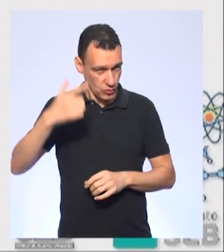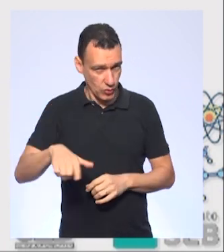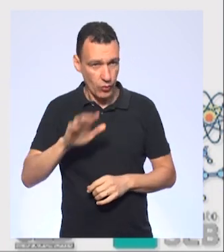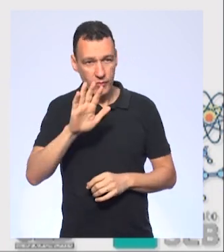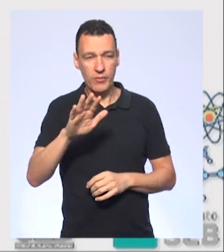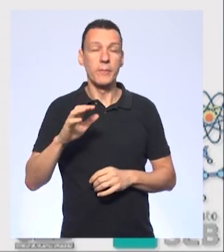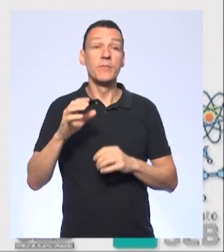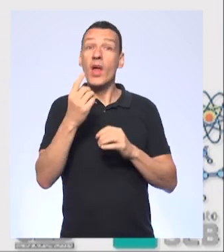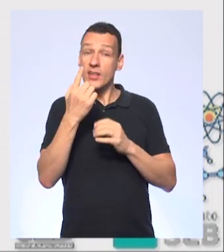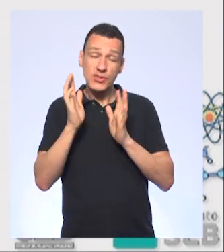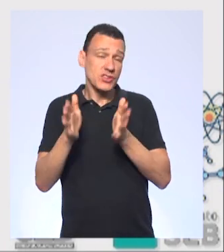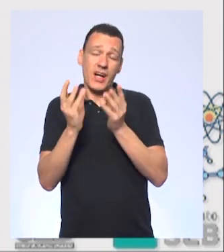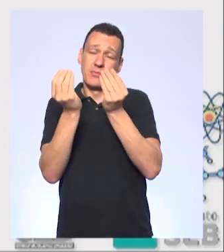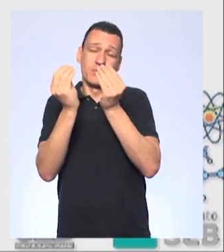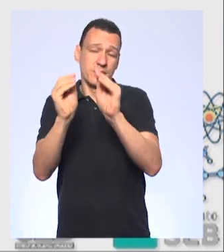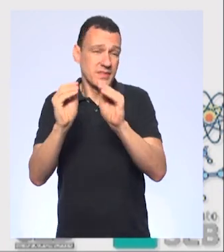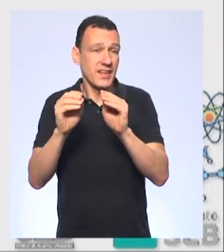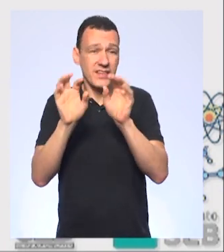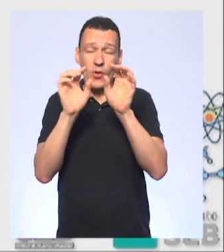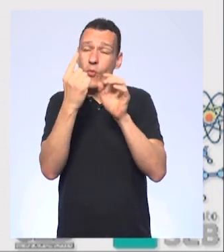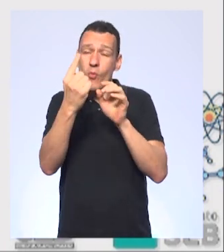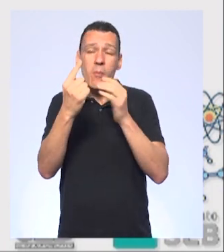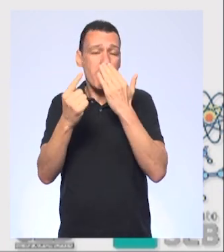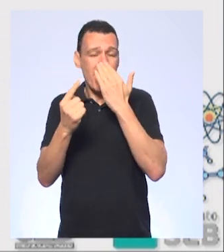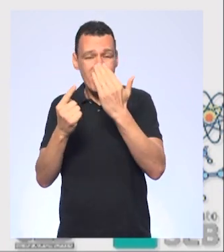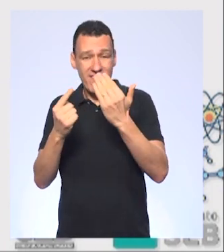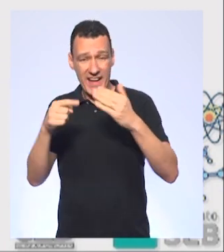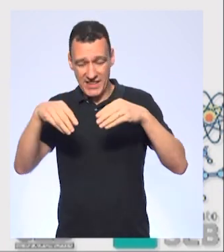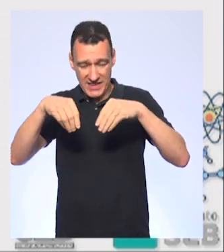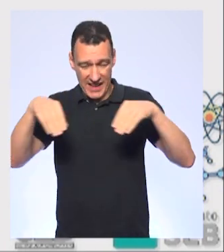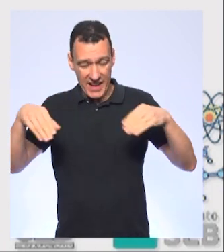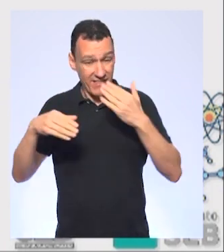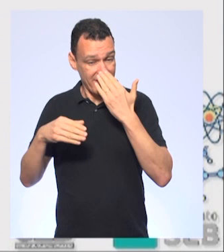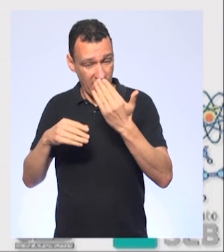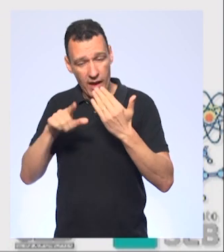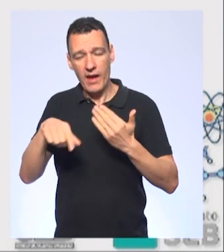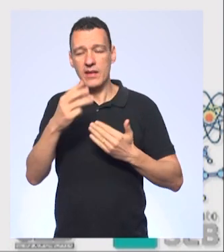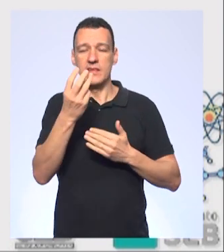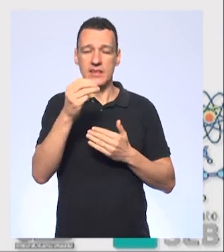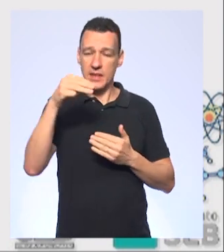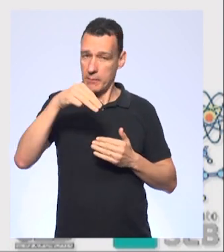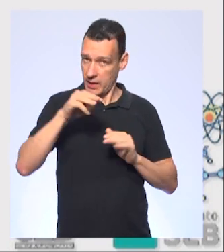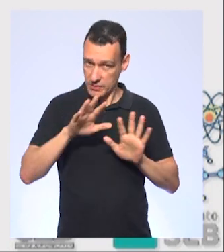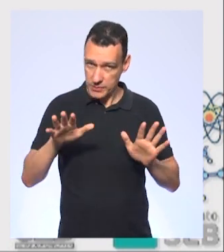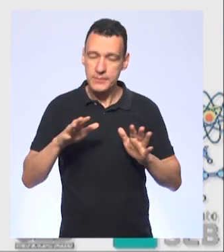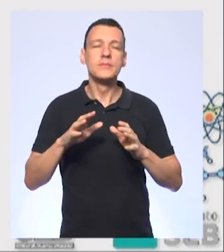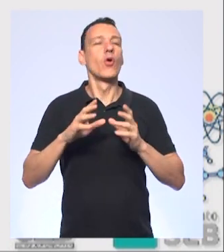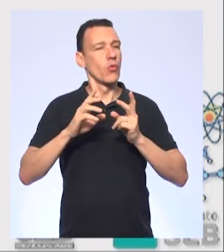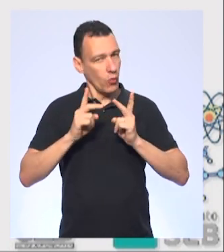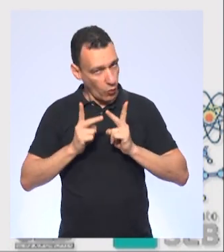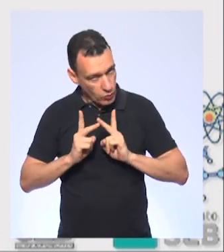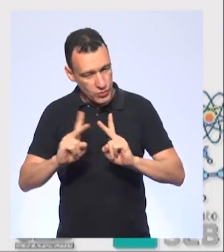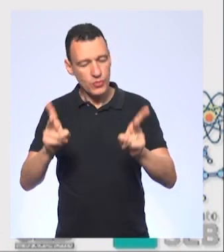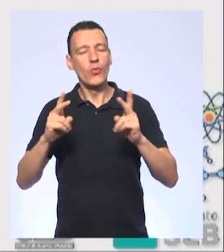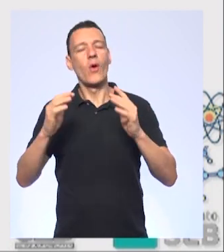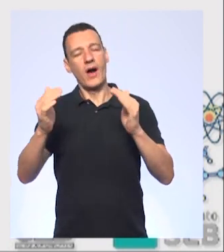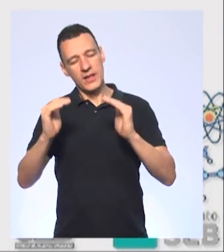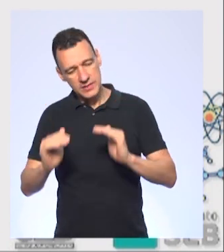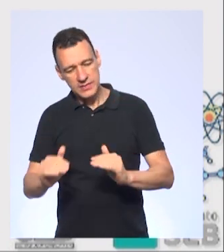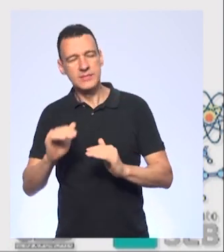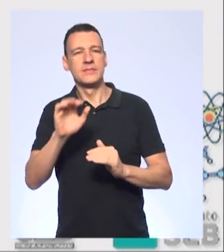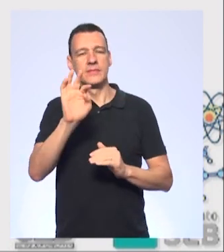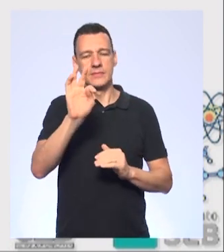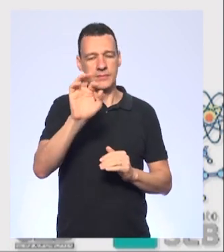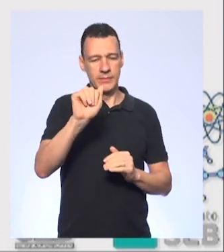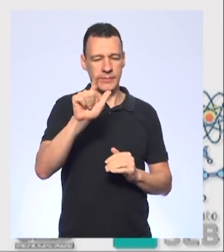é 30 metros que acabamos de encontrar. O que você vai fazer agora, Fredão? Eu vou continuar usando o teorema de Tales.